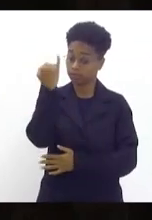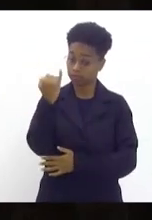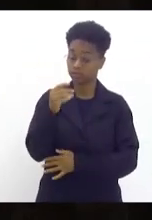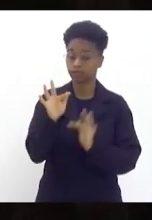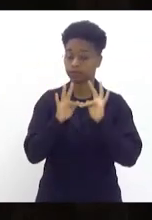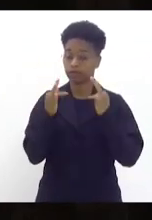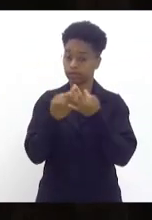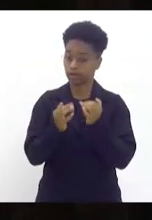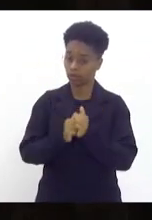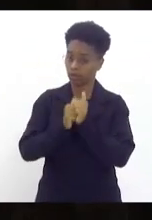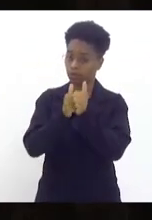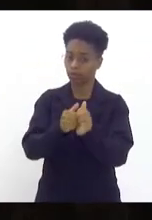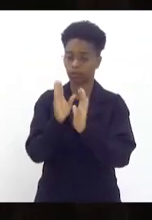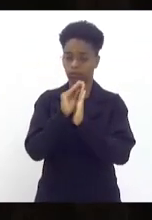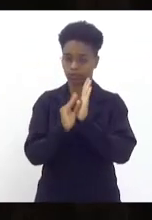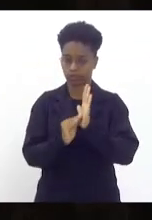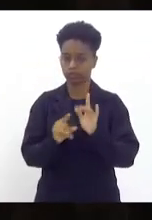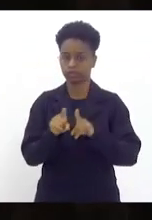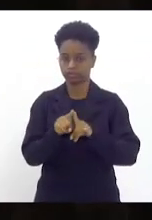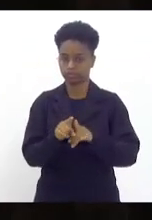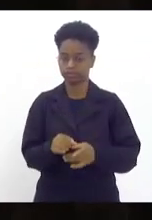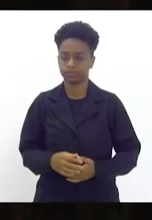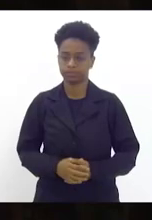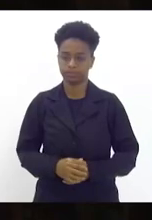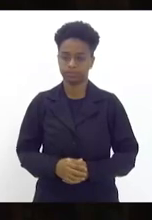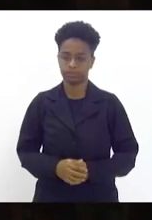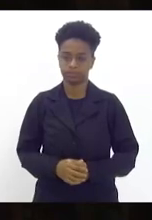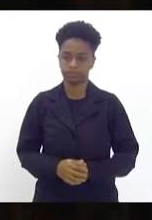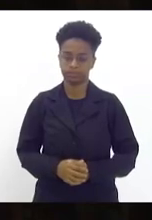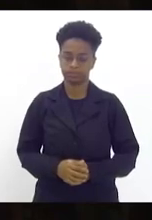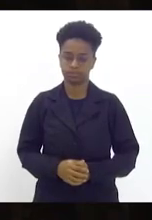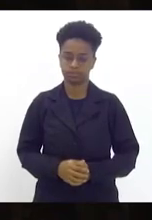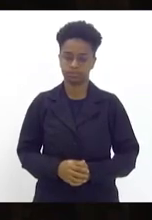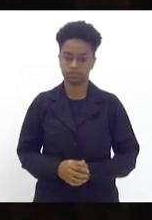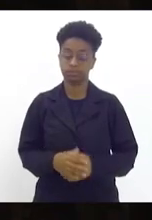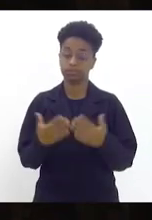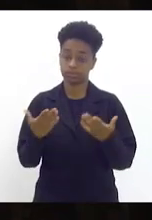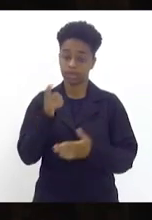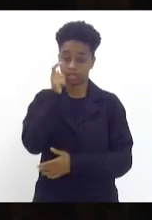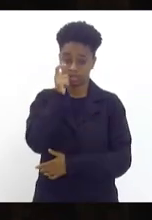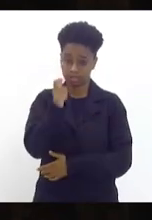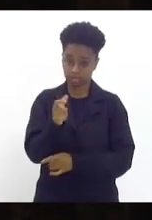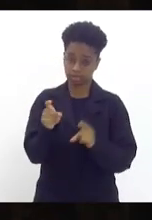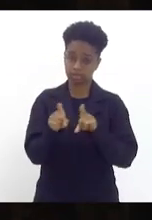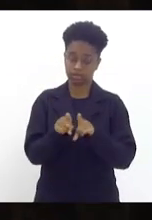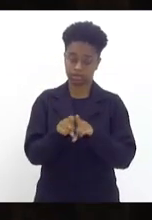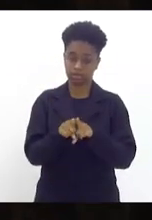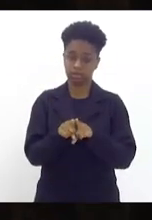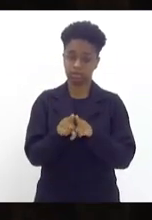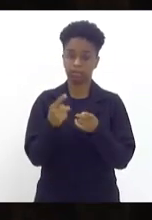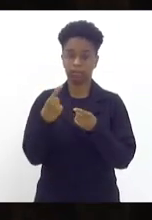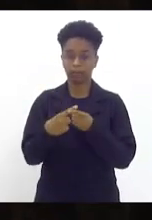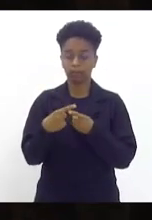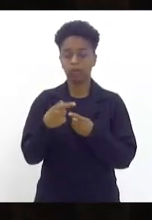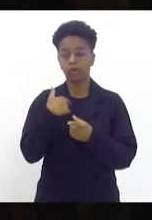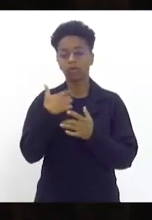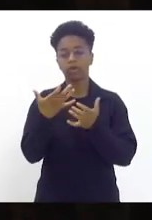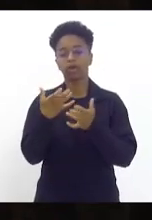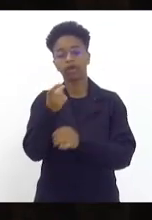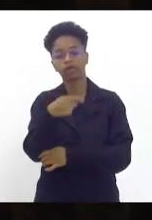pais acompanhassem o conteúdo. Né? E isso é muito interessante, e eu gostaria que